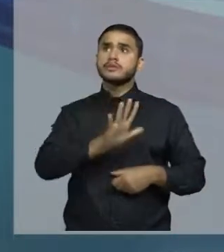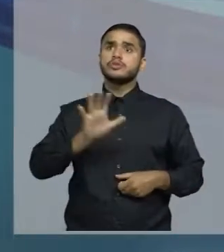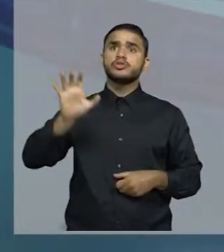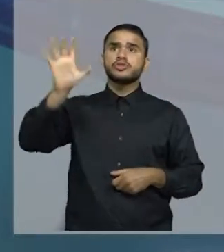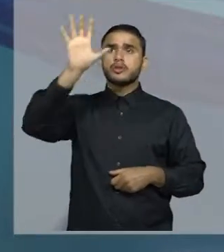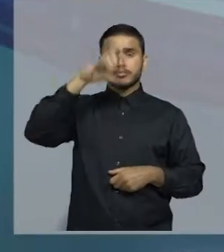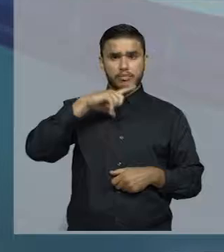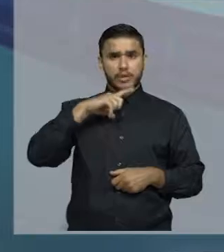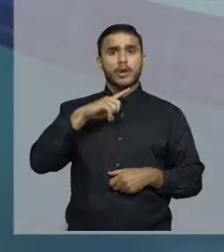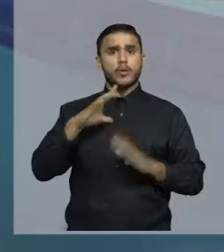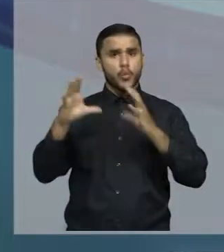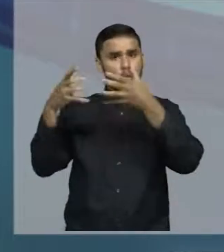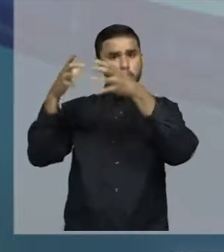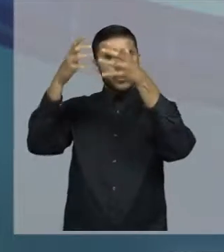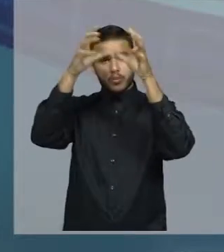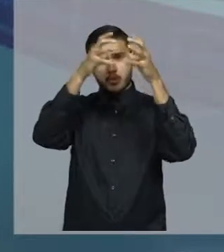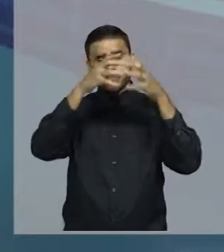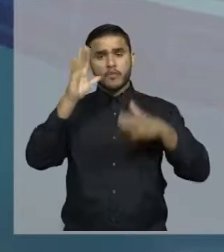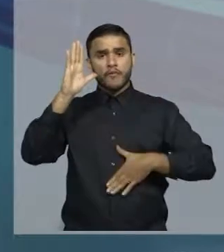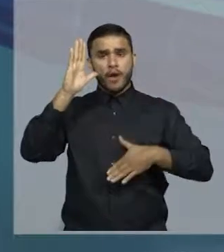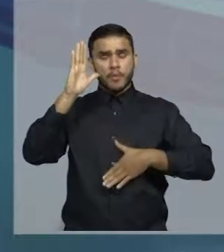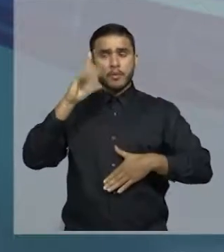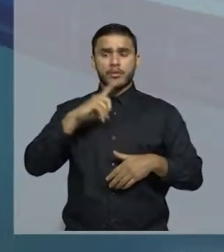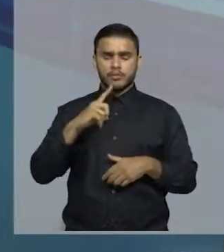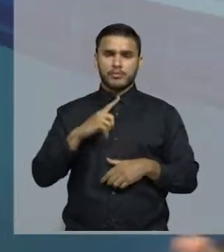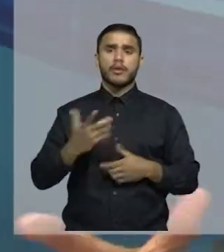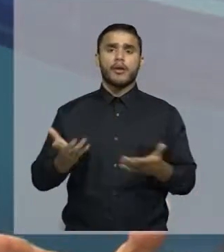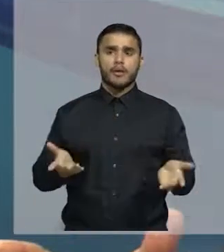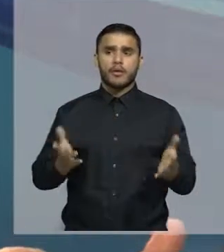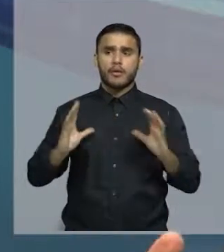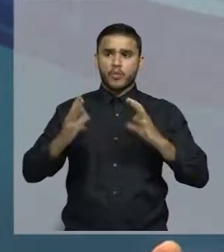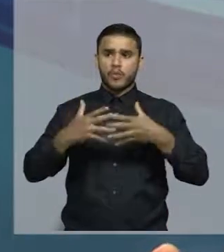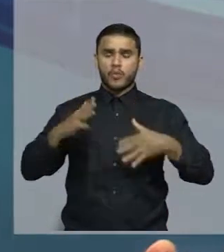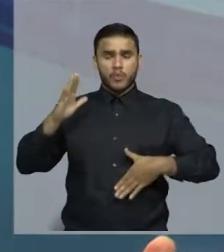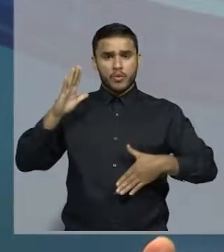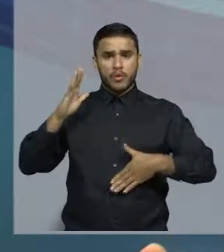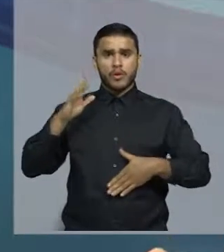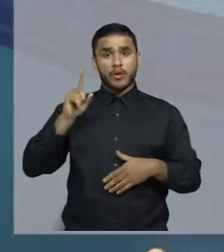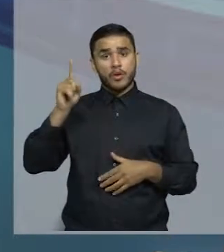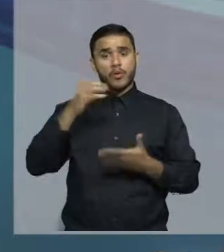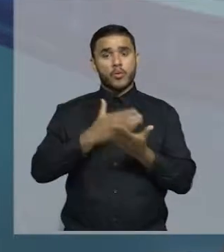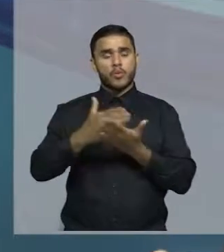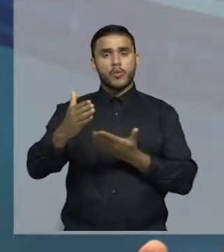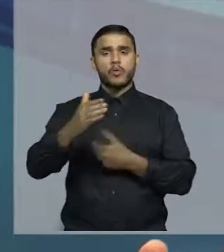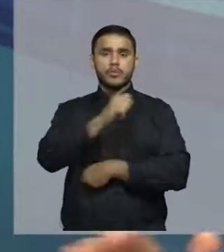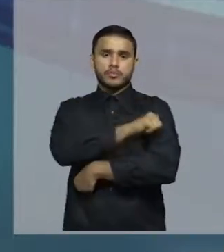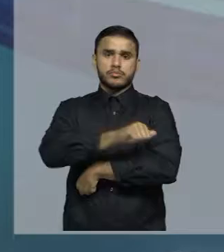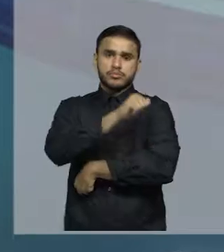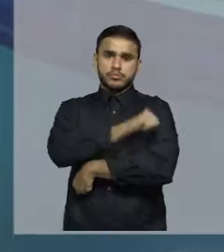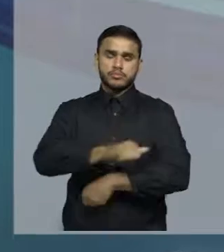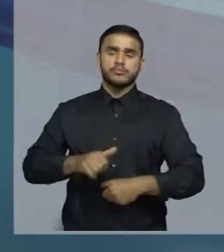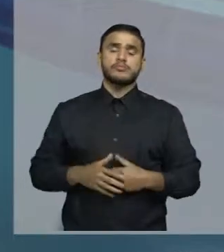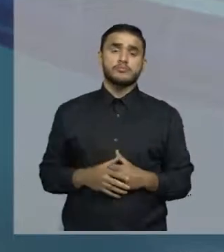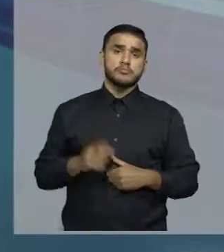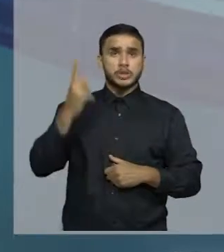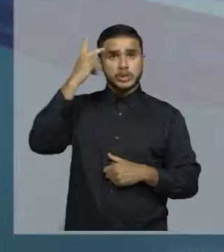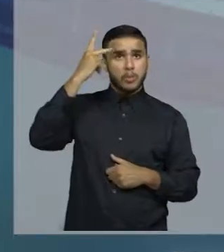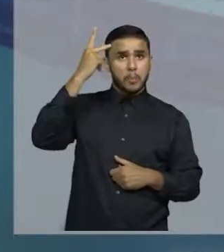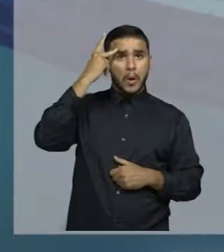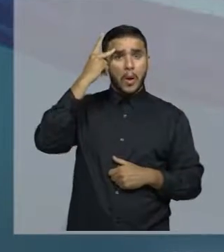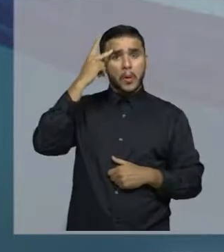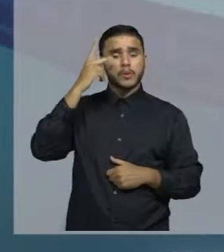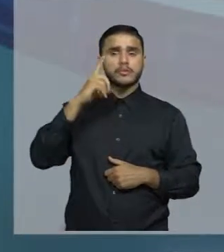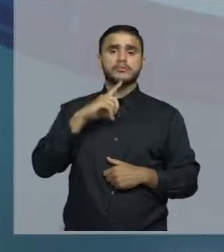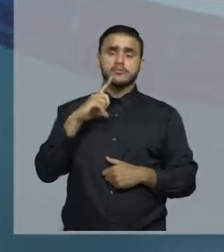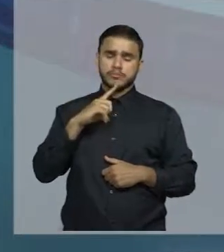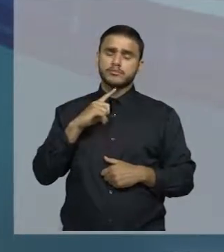território nacional. Seja uma presença das grandes organizações que tiveram início no Rio de Janeiro e em São Paulo, mas